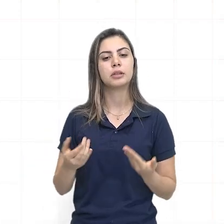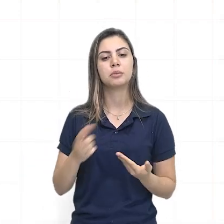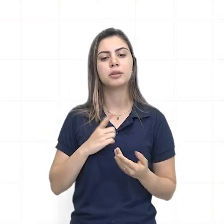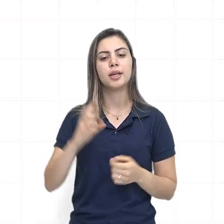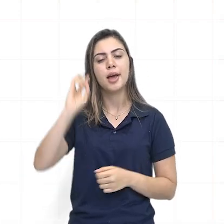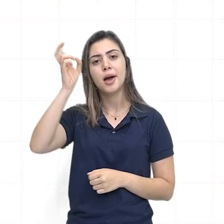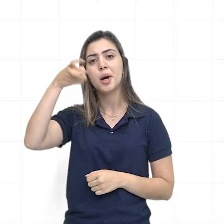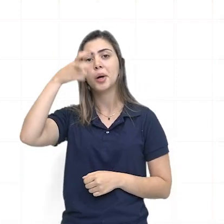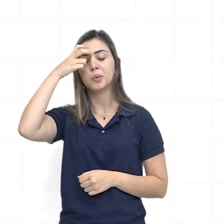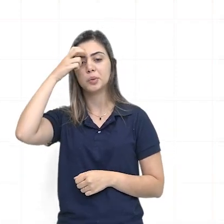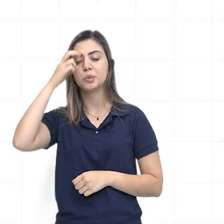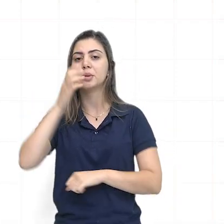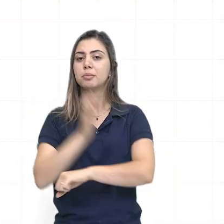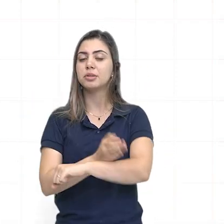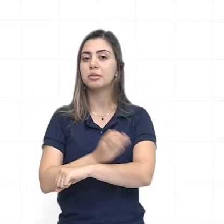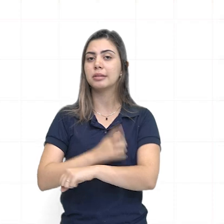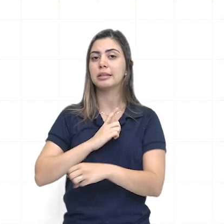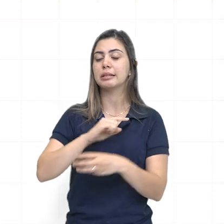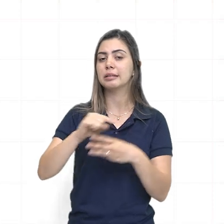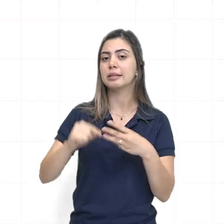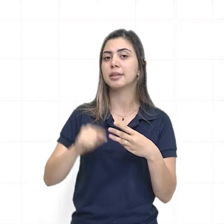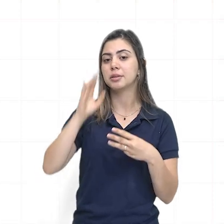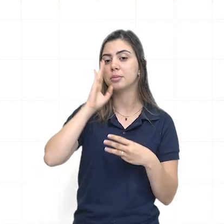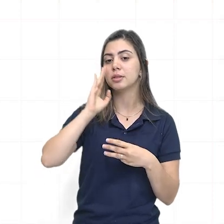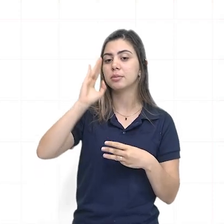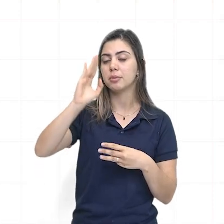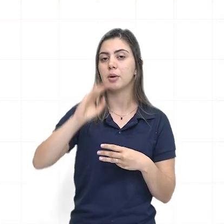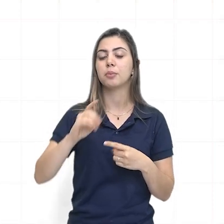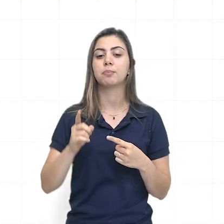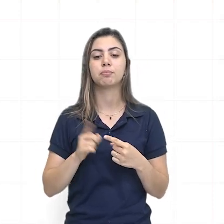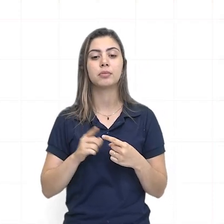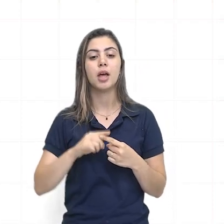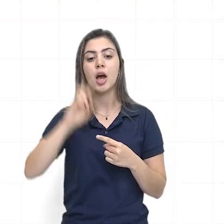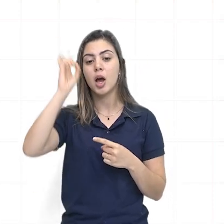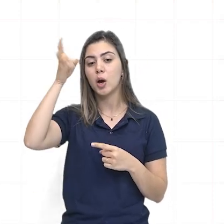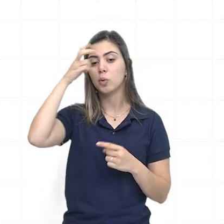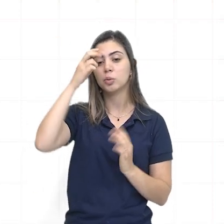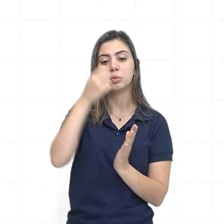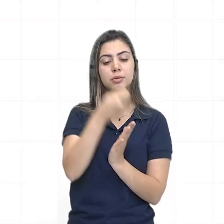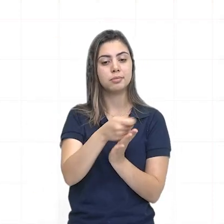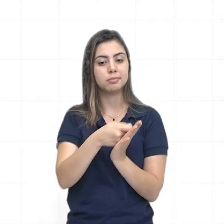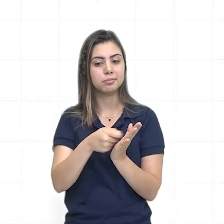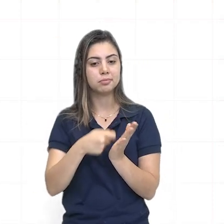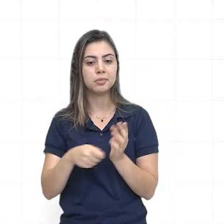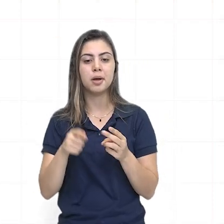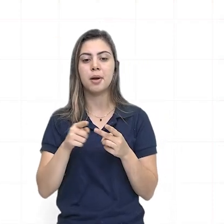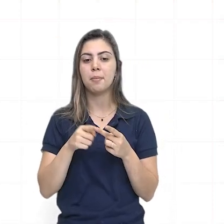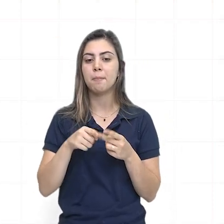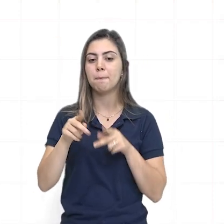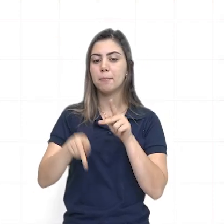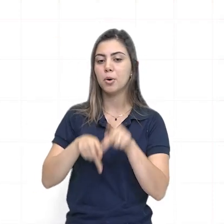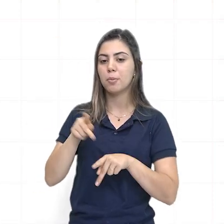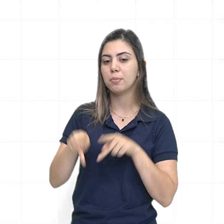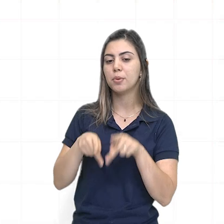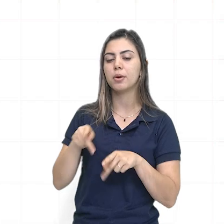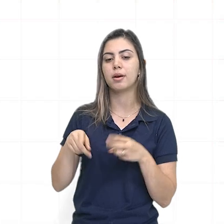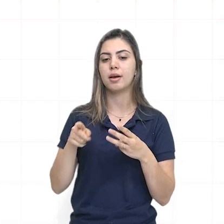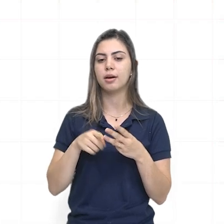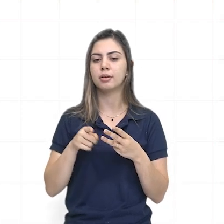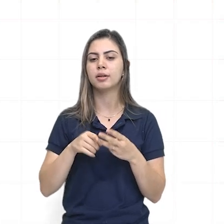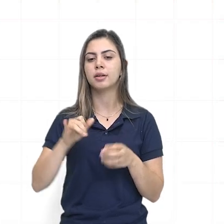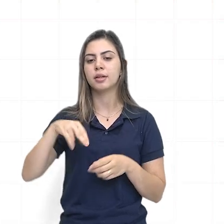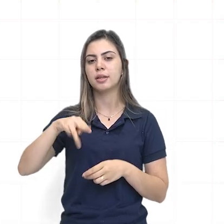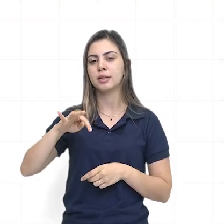3 categorias principais: a cultura letrada, a cultura popular e a cultura